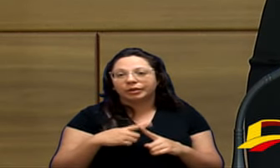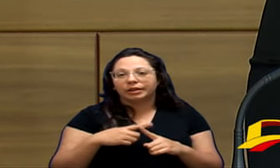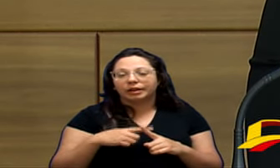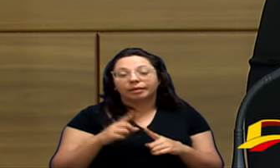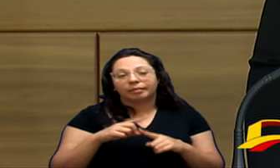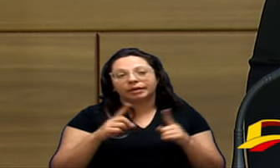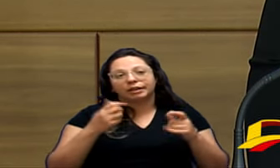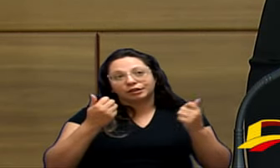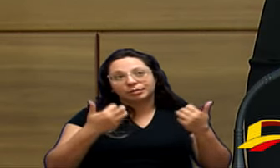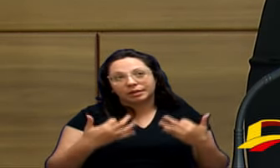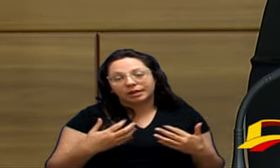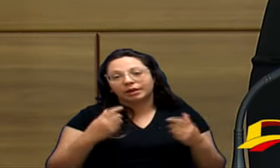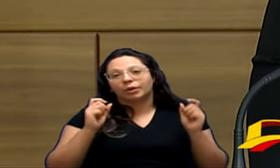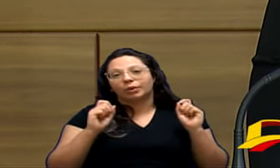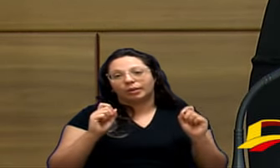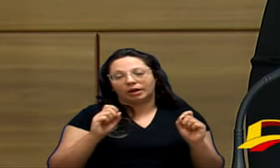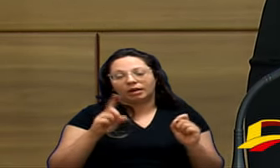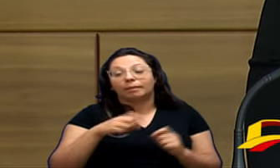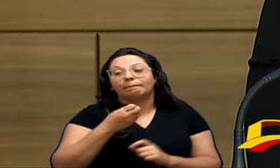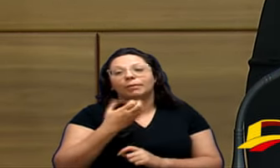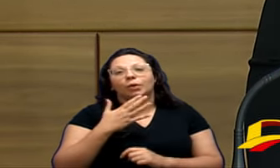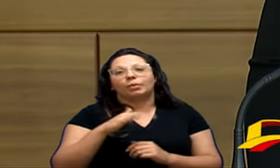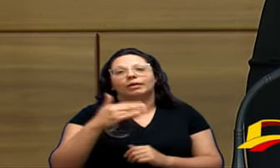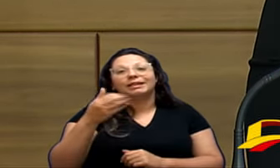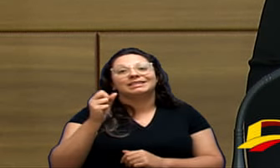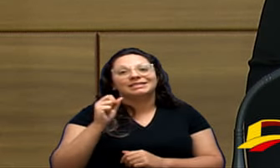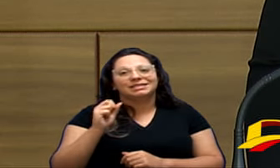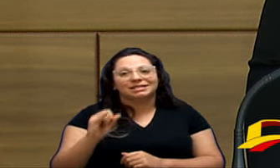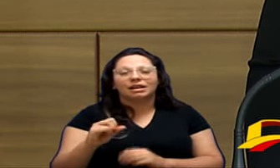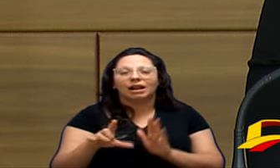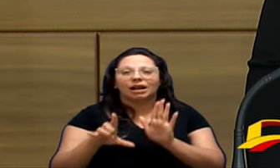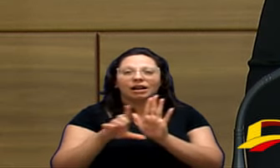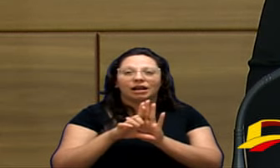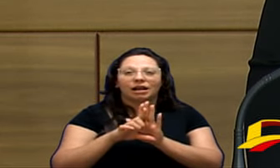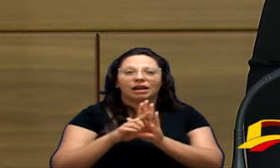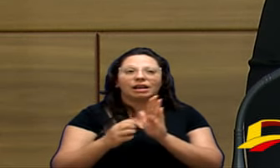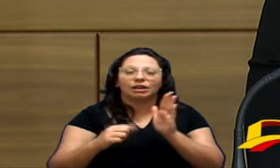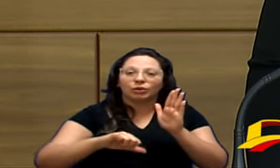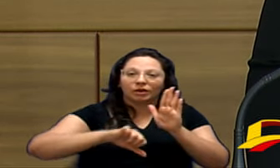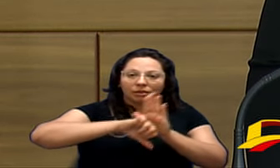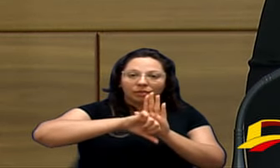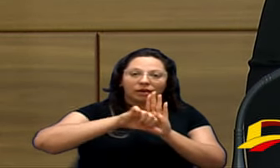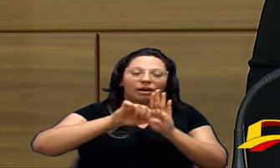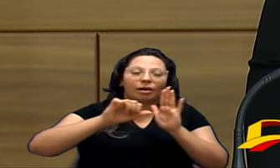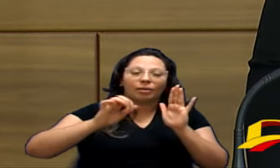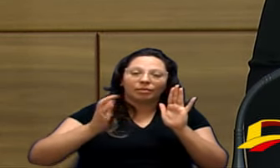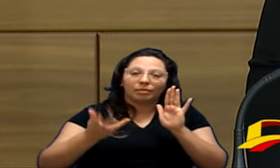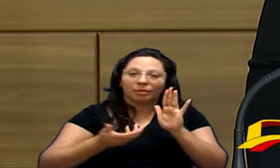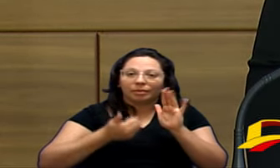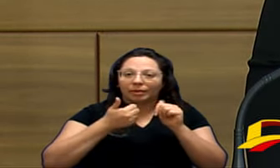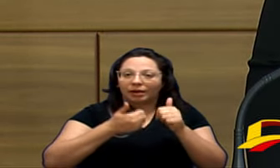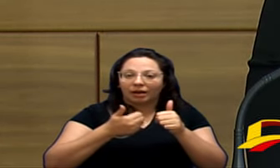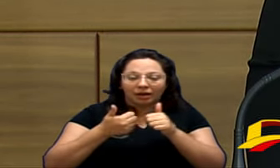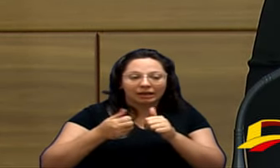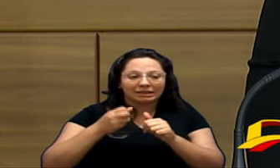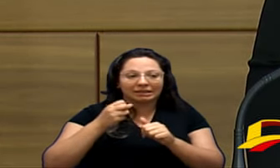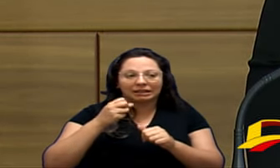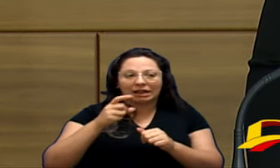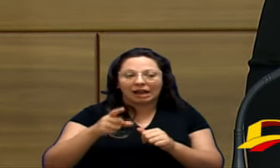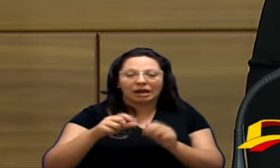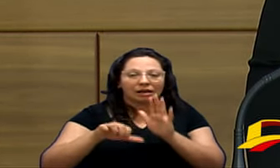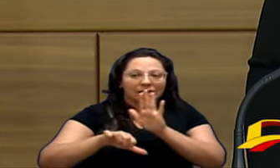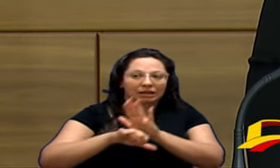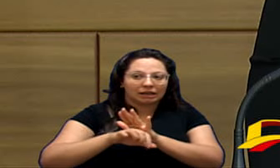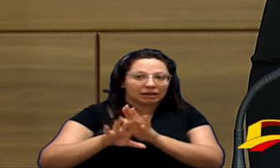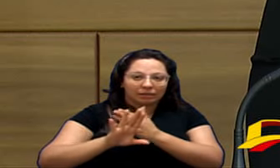gente se explica que que bom seria se nós tivos uma legislação criminal eficiente que dem movesse aquele indivíduo de praticar um